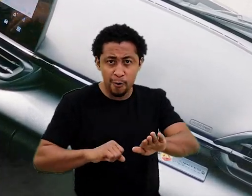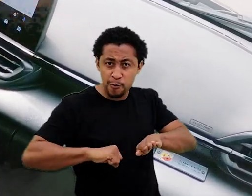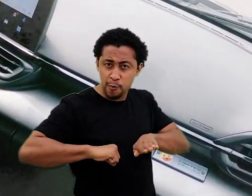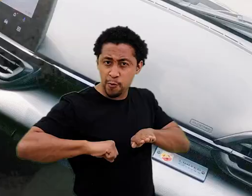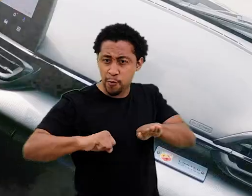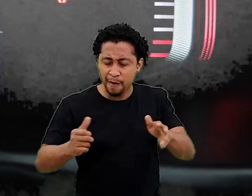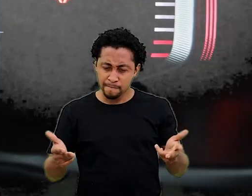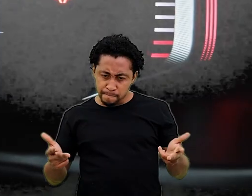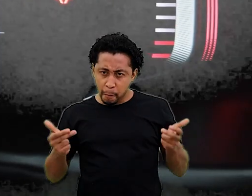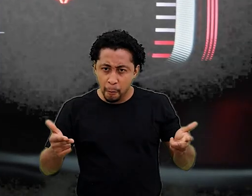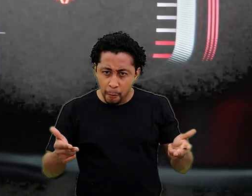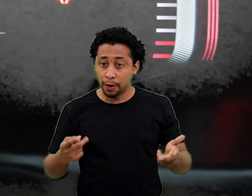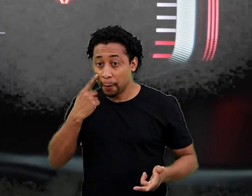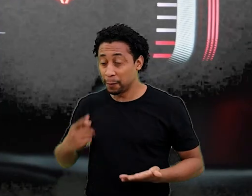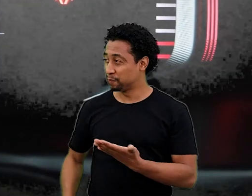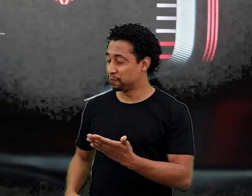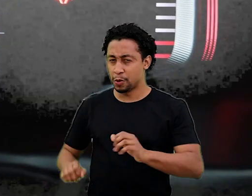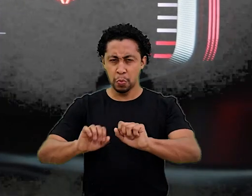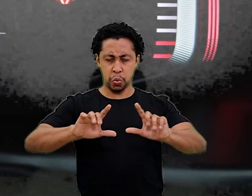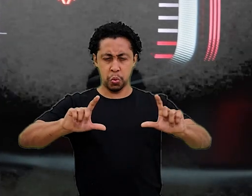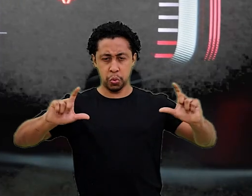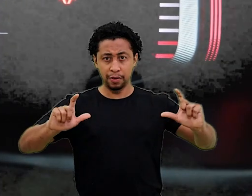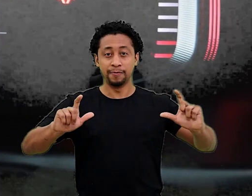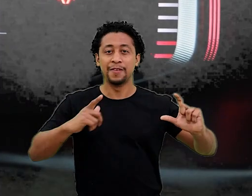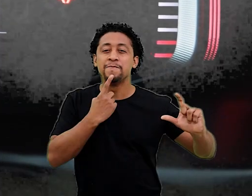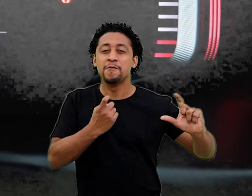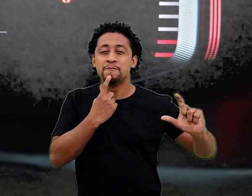as borboletas, ele vai ativar ali o perfil do comando